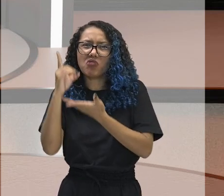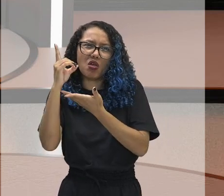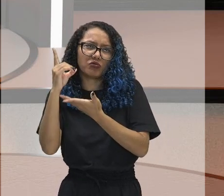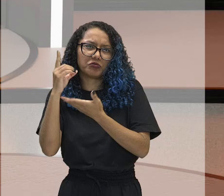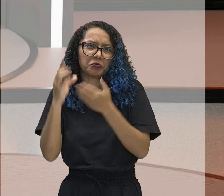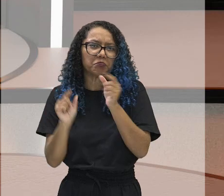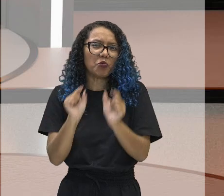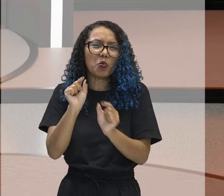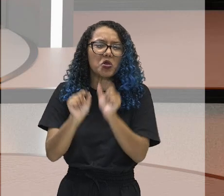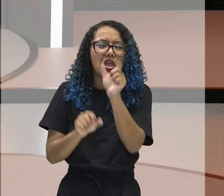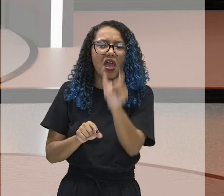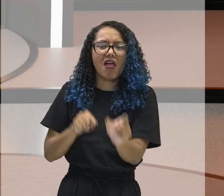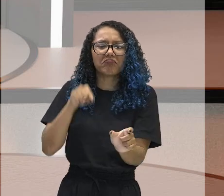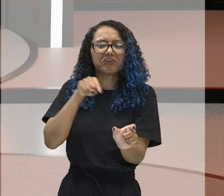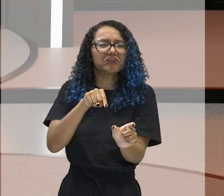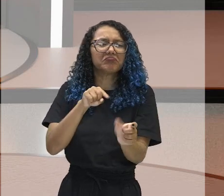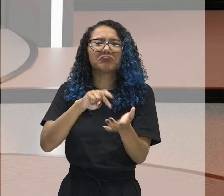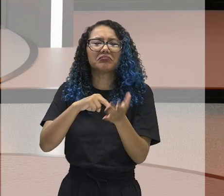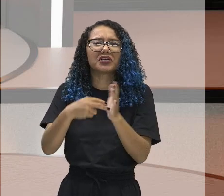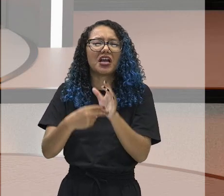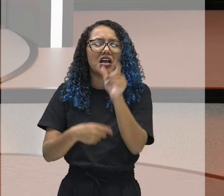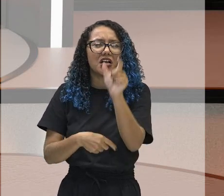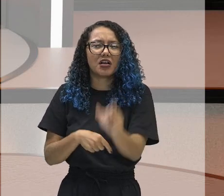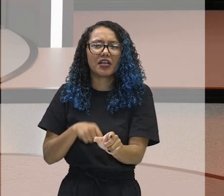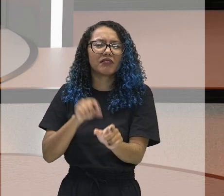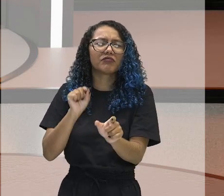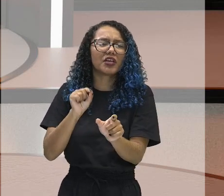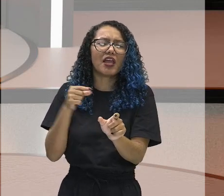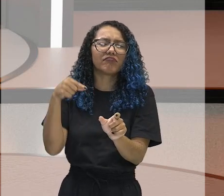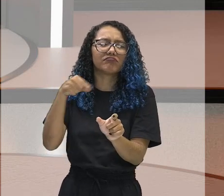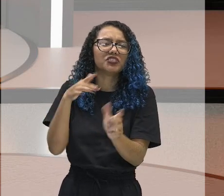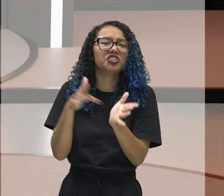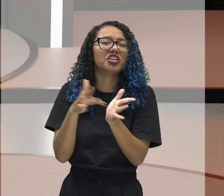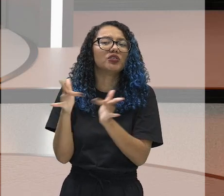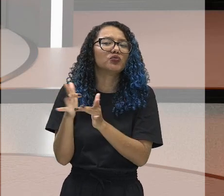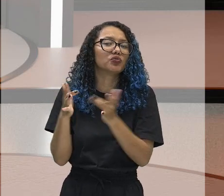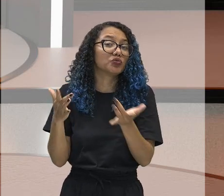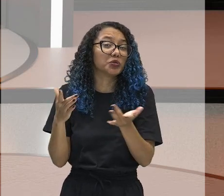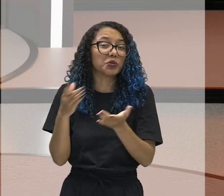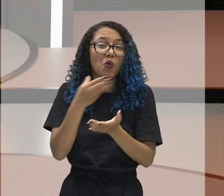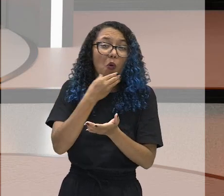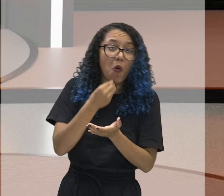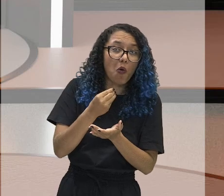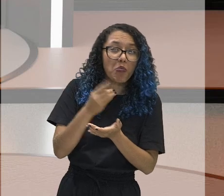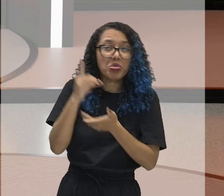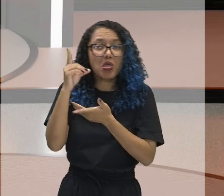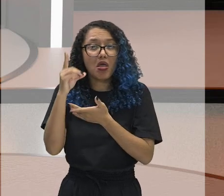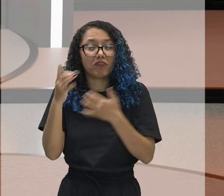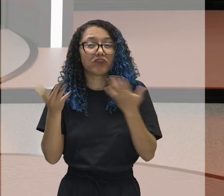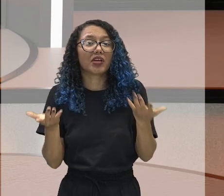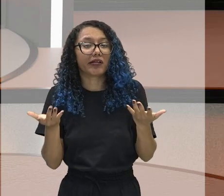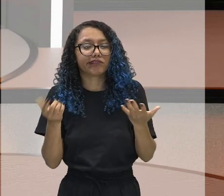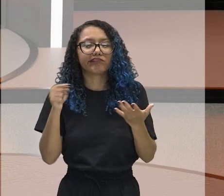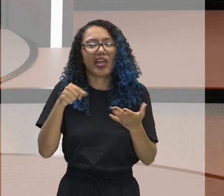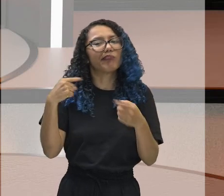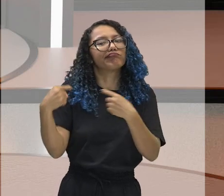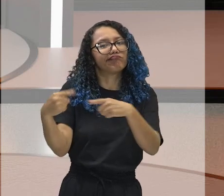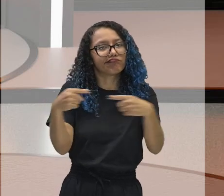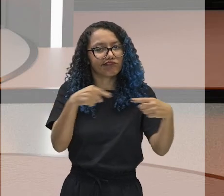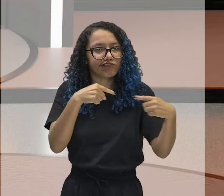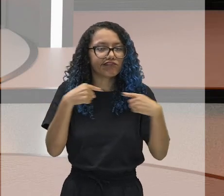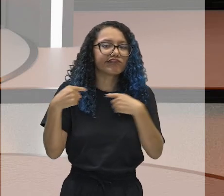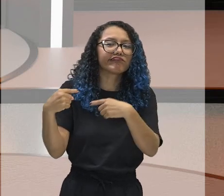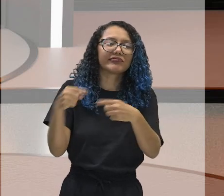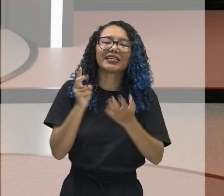que seria o Jesus Cristo? Nos primórdios do cristianismo, essa era uma questão muito relevante, muito discutida,